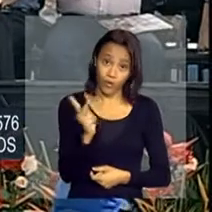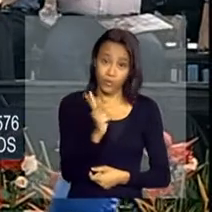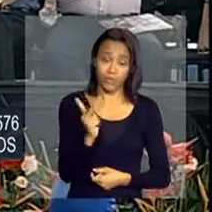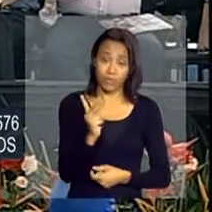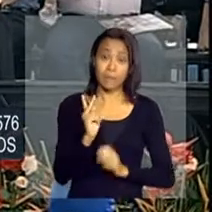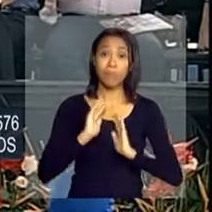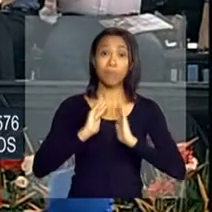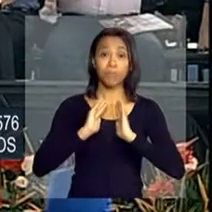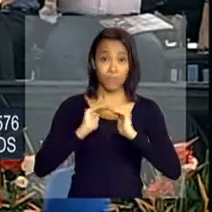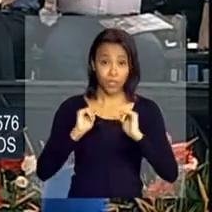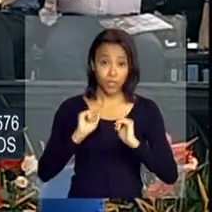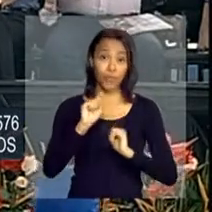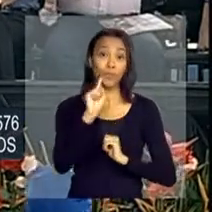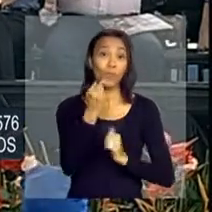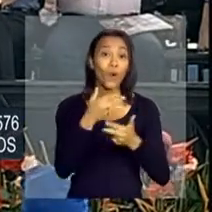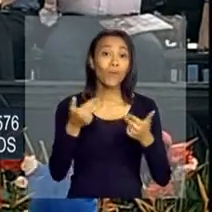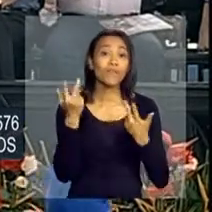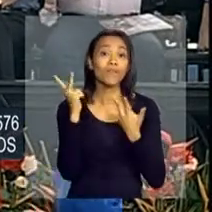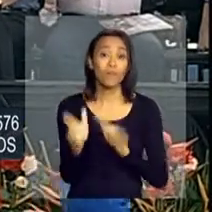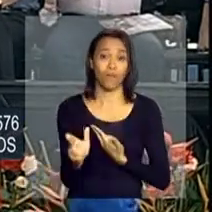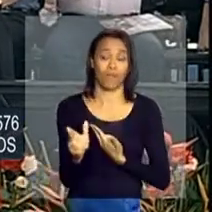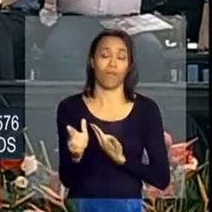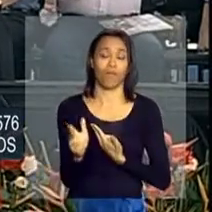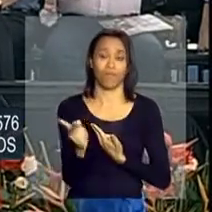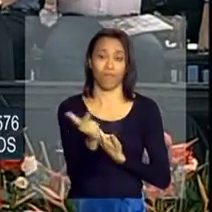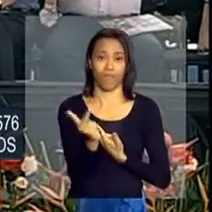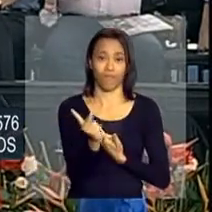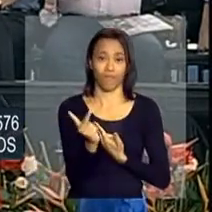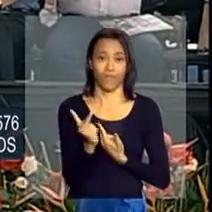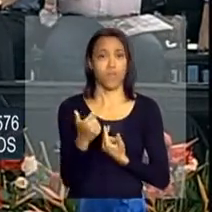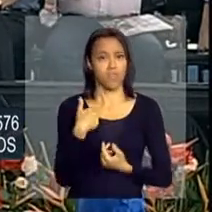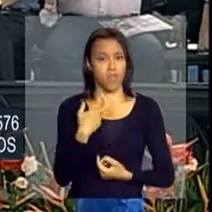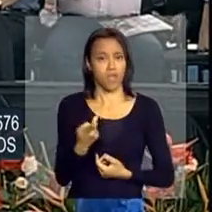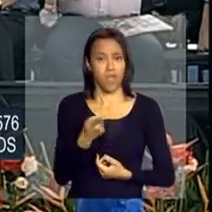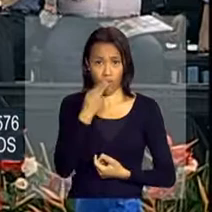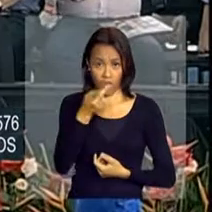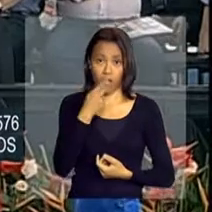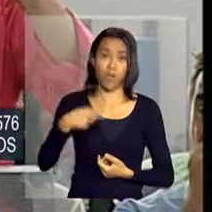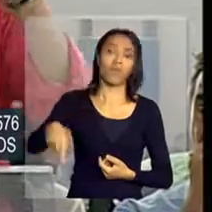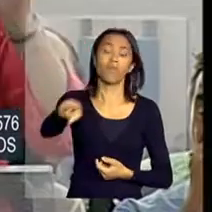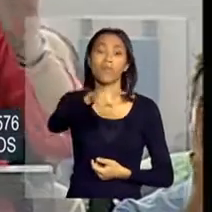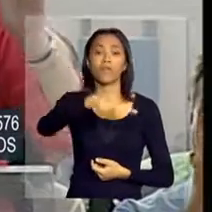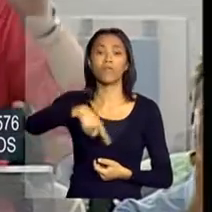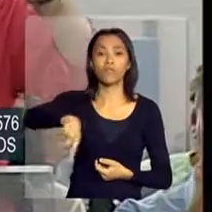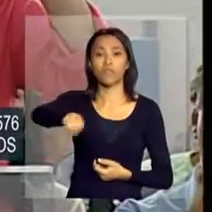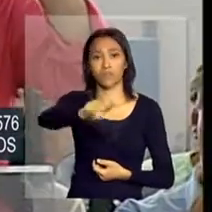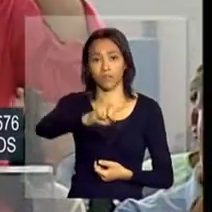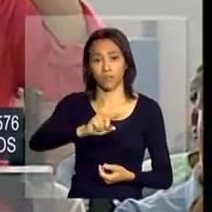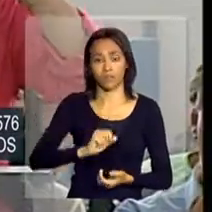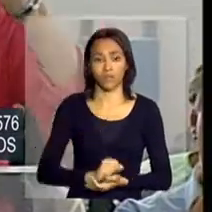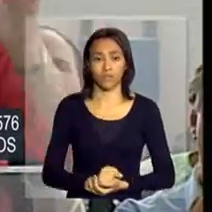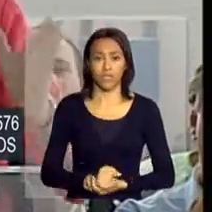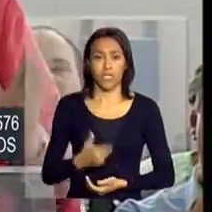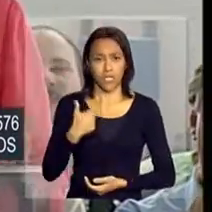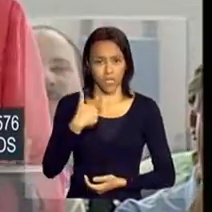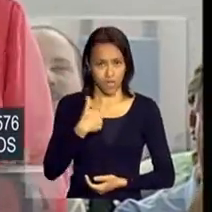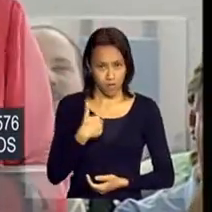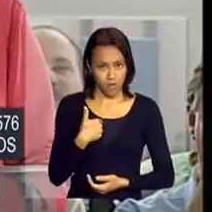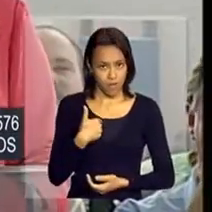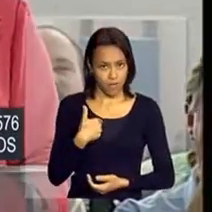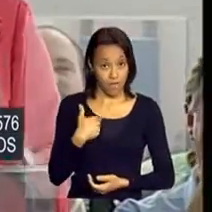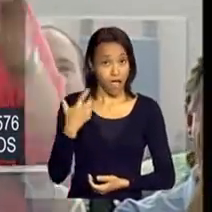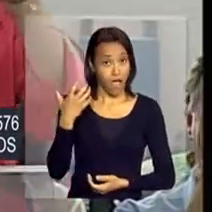pediram uma coisa em comum. E eu quero dizer para vocês que eu aceito